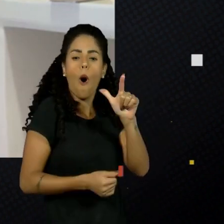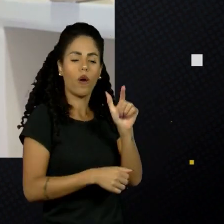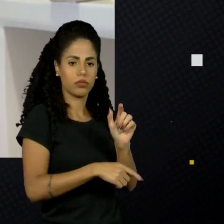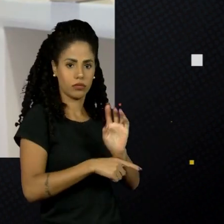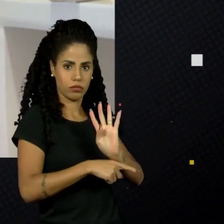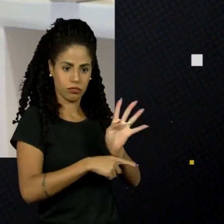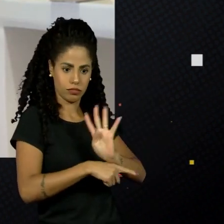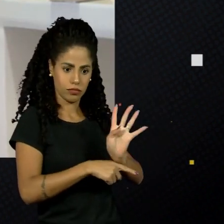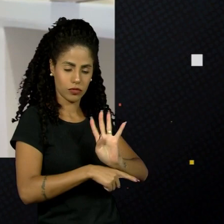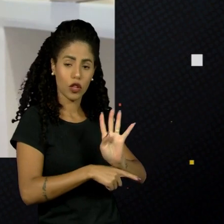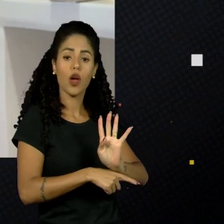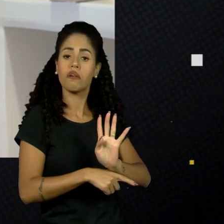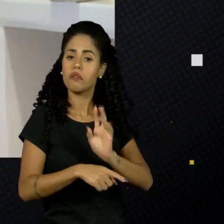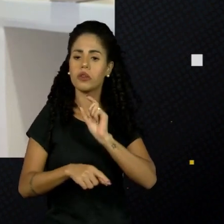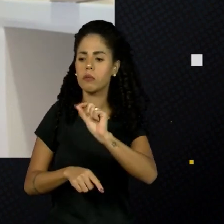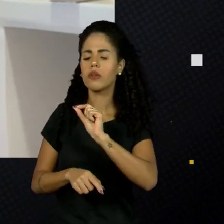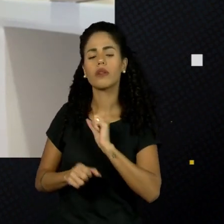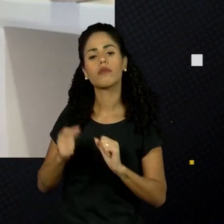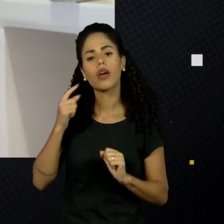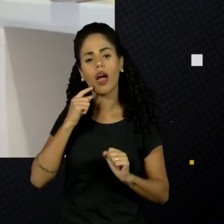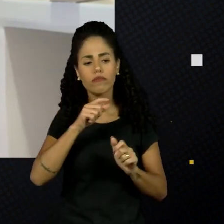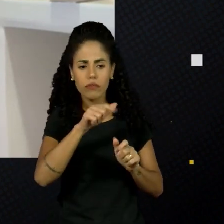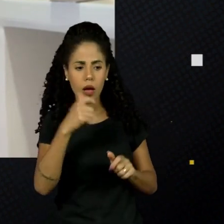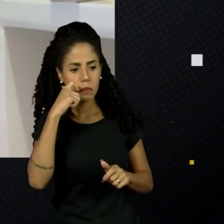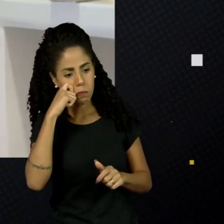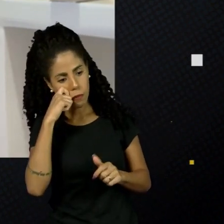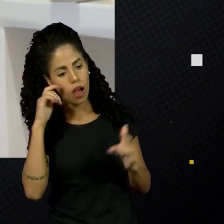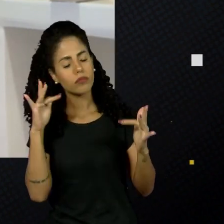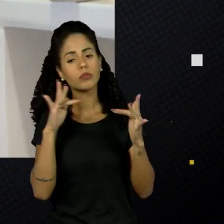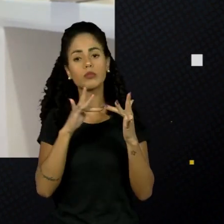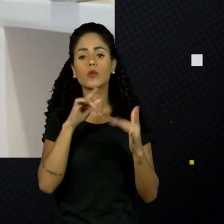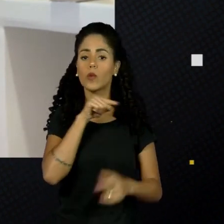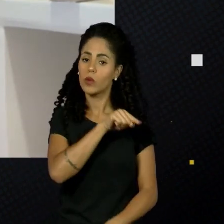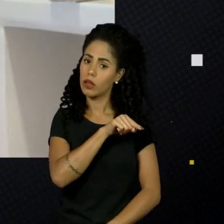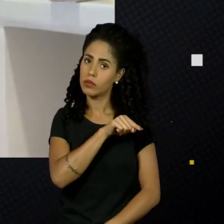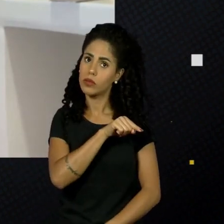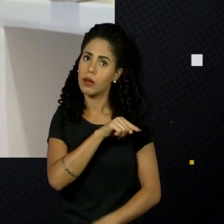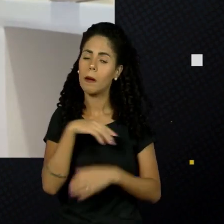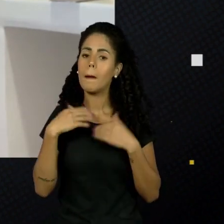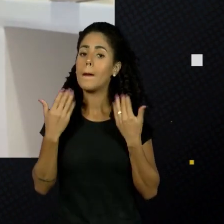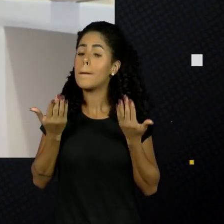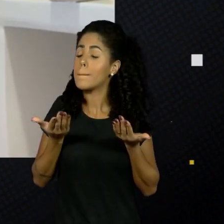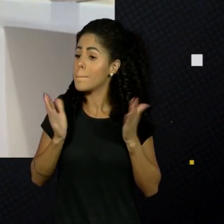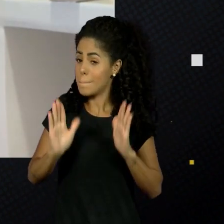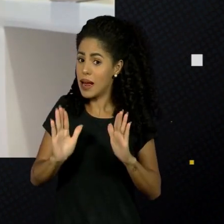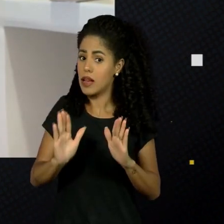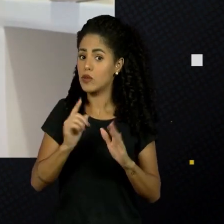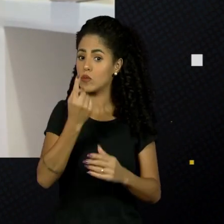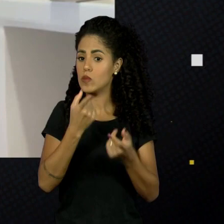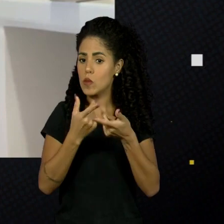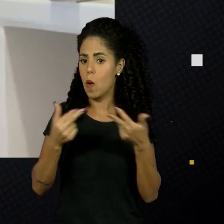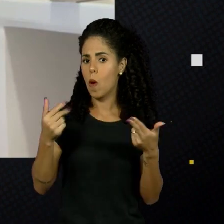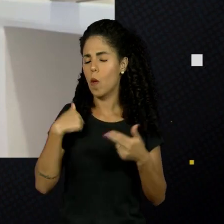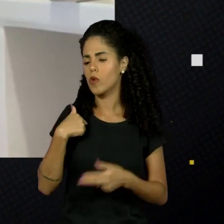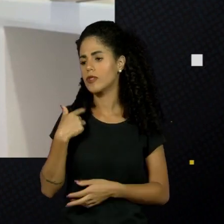sobre Fernando Sardo, que pessoalmente a gente teve um encontro. Mas uma coisa que me chamou a atenção